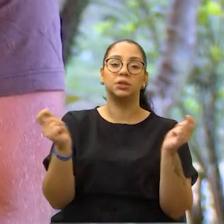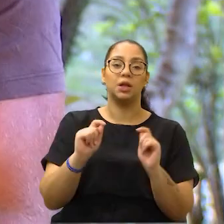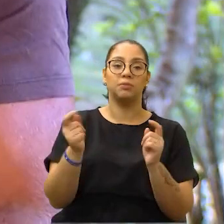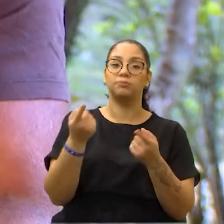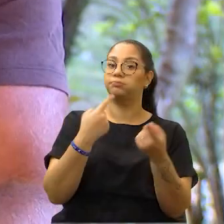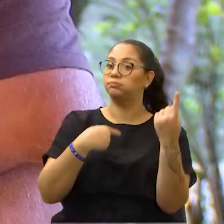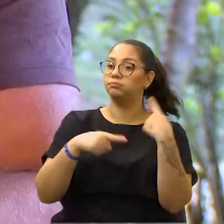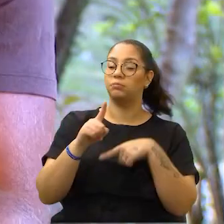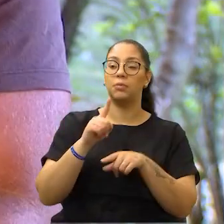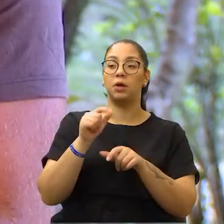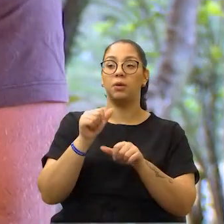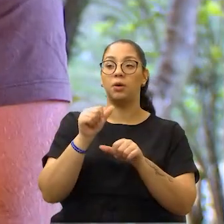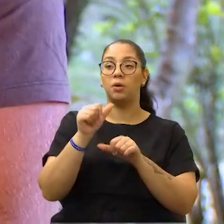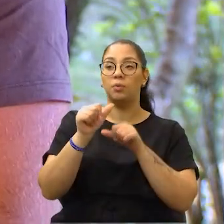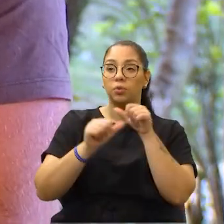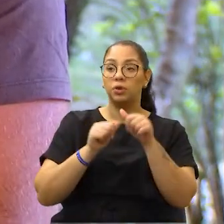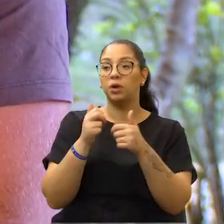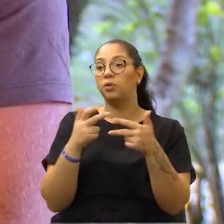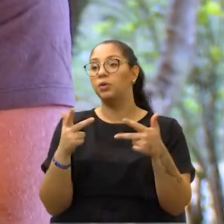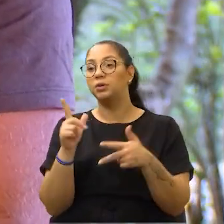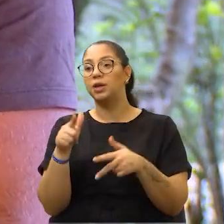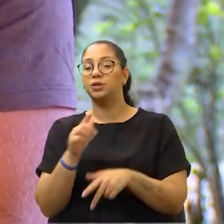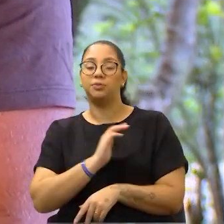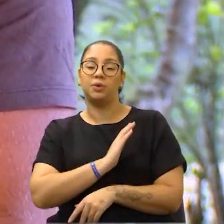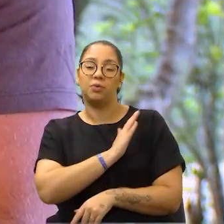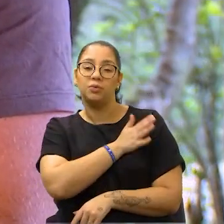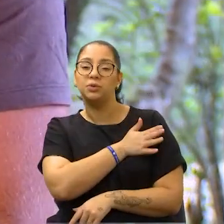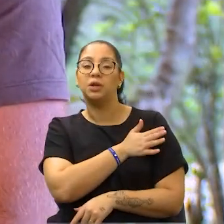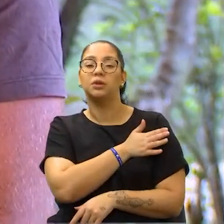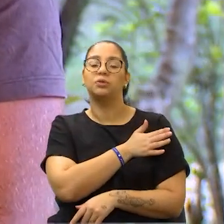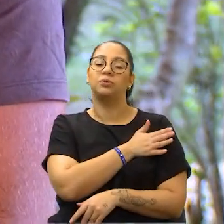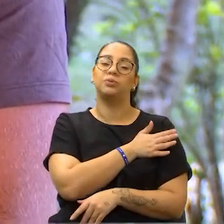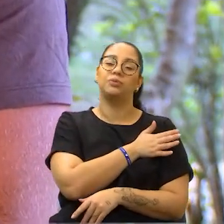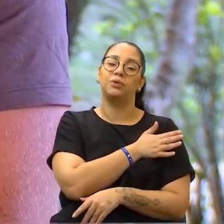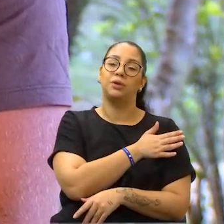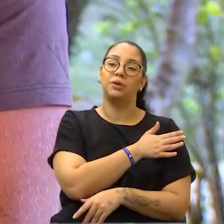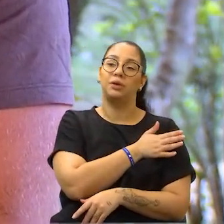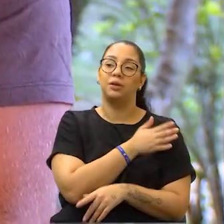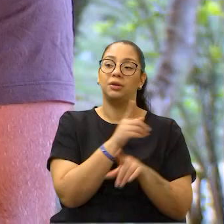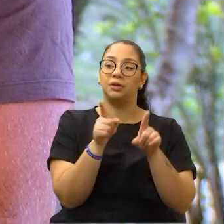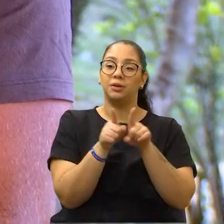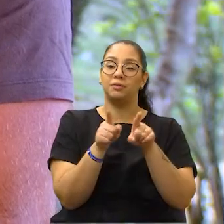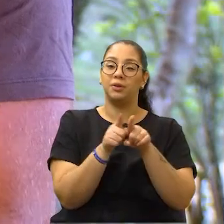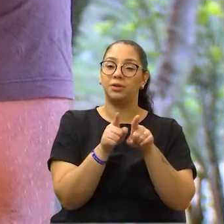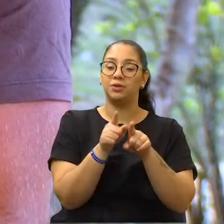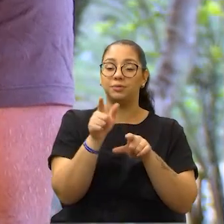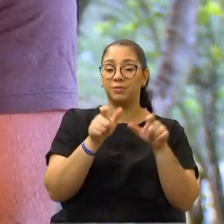comunitário, que a gente vai conseguir mudar essas situações de preconceito, essas situações